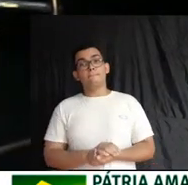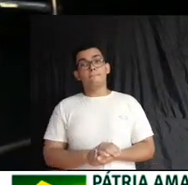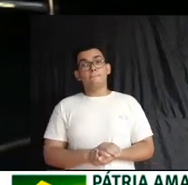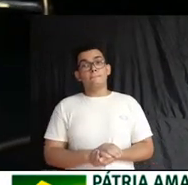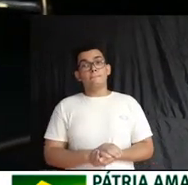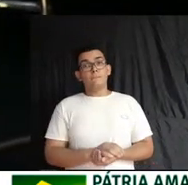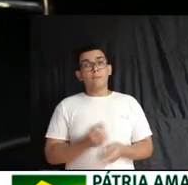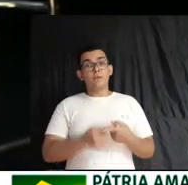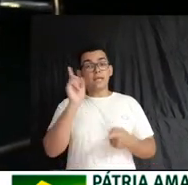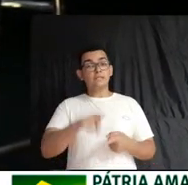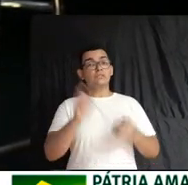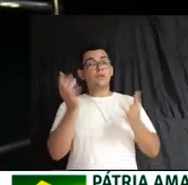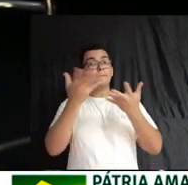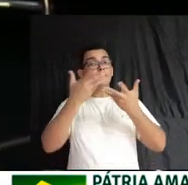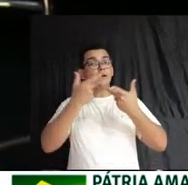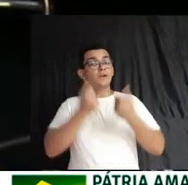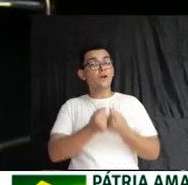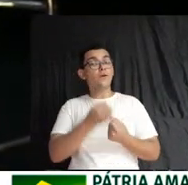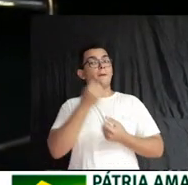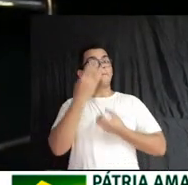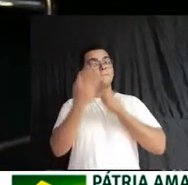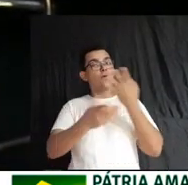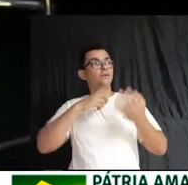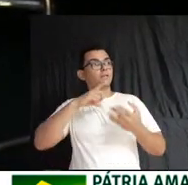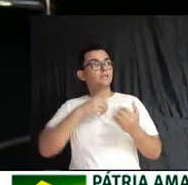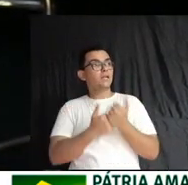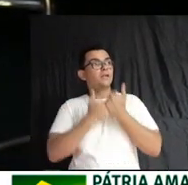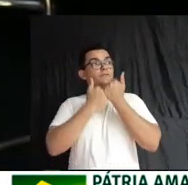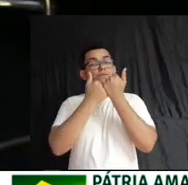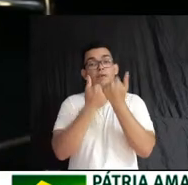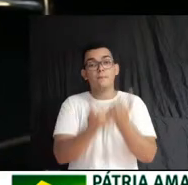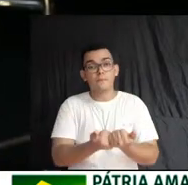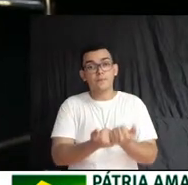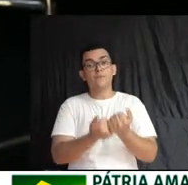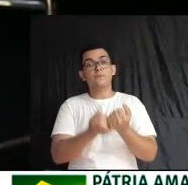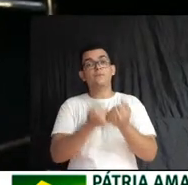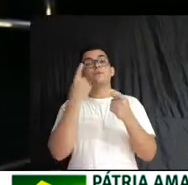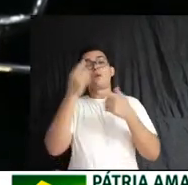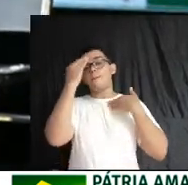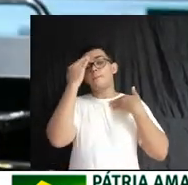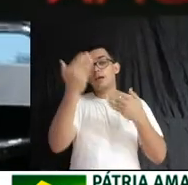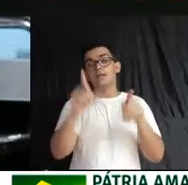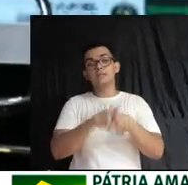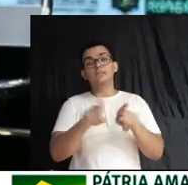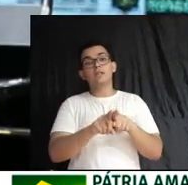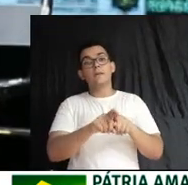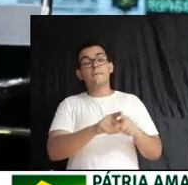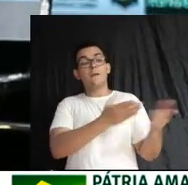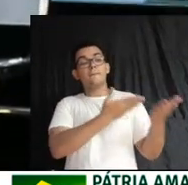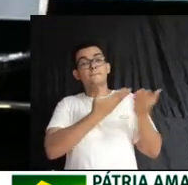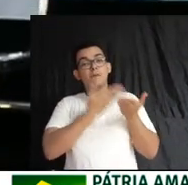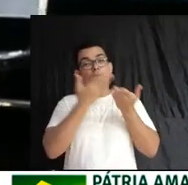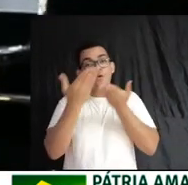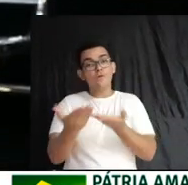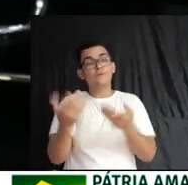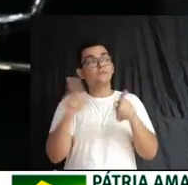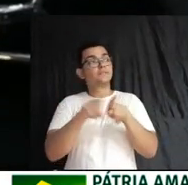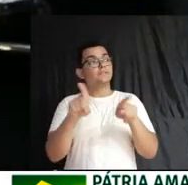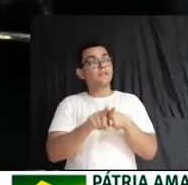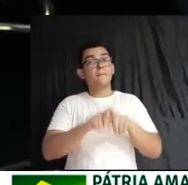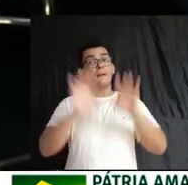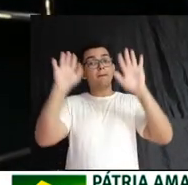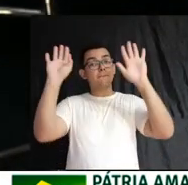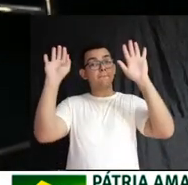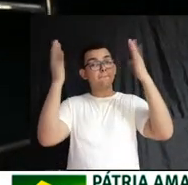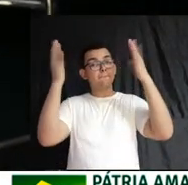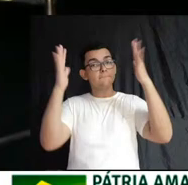Isso é maravilhoso. Que bom que chegou. Que bom que chegou. Obrigada mais uma vez pelo convite. Parabéns pela